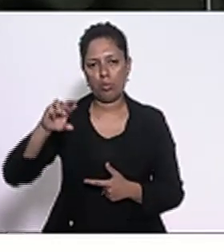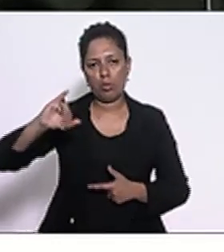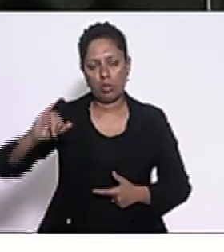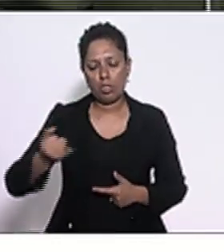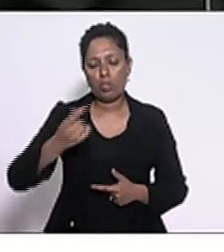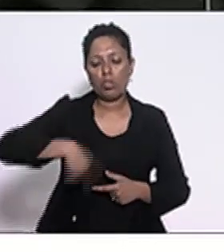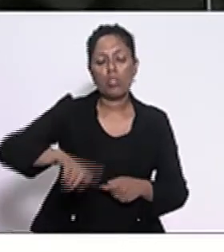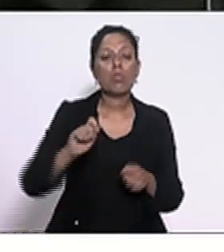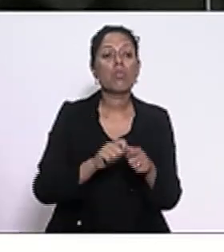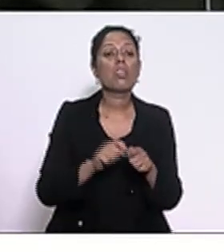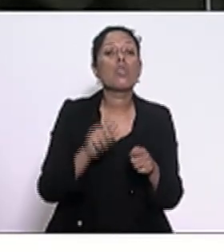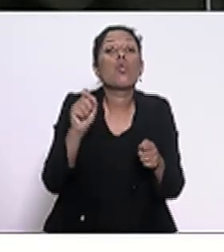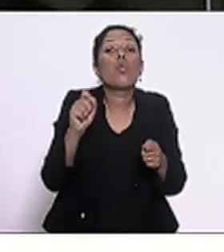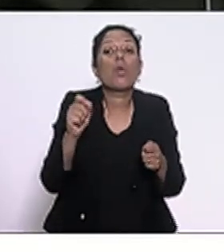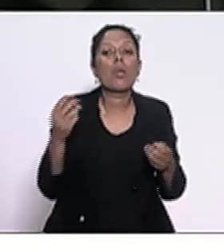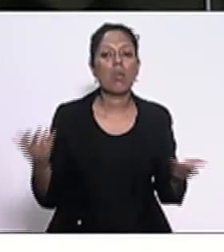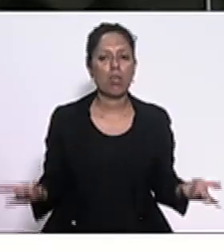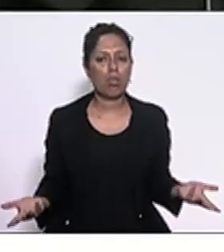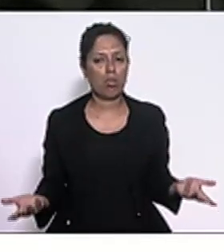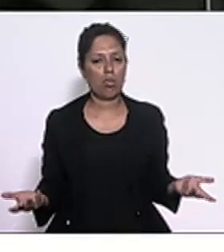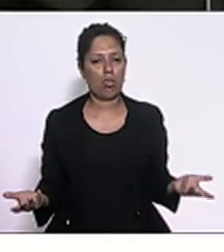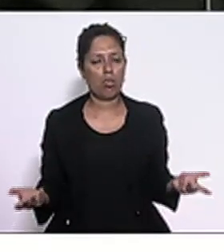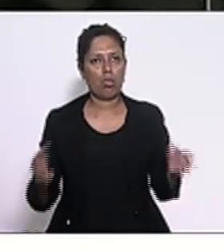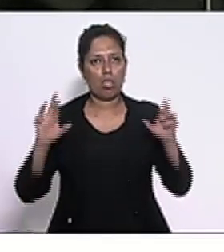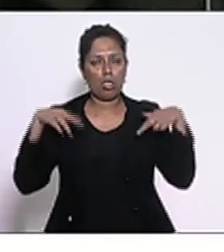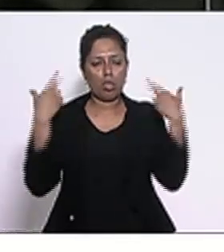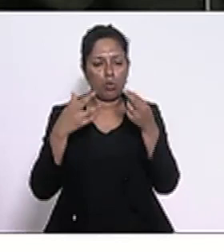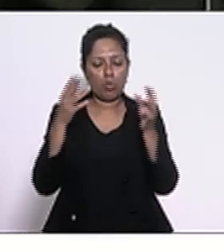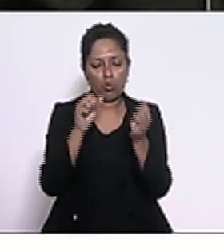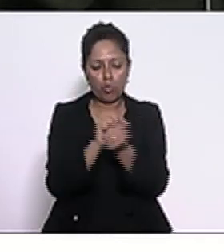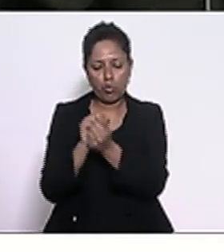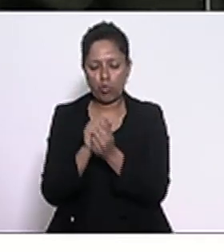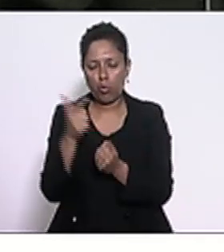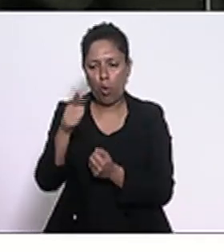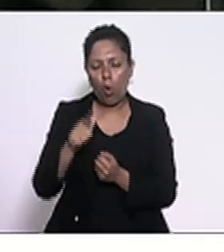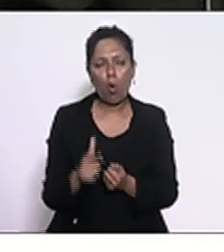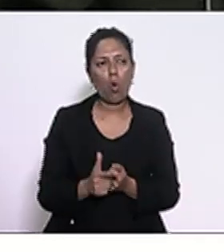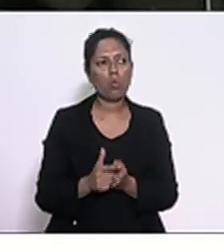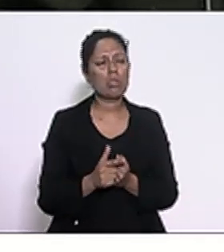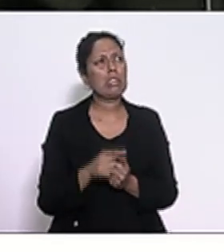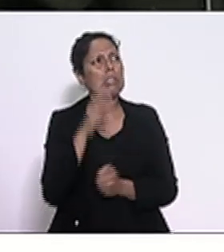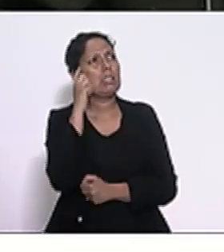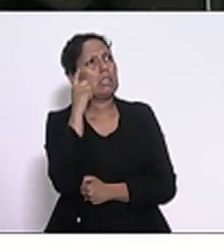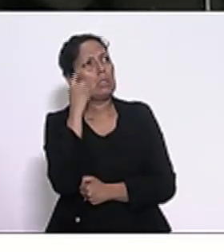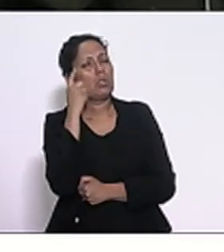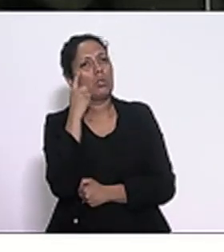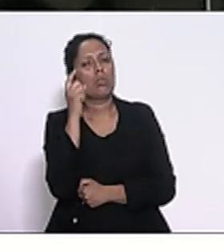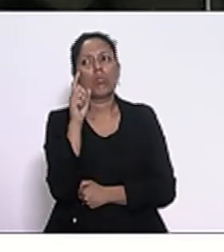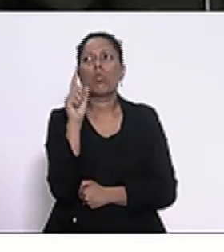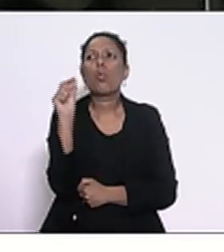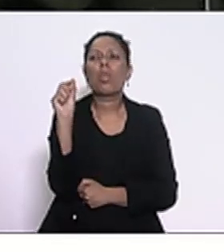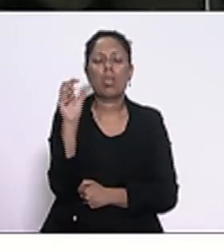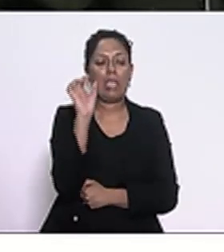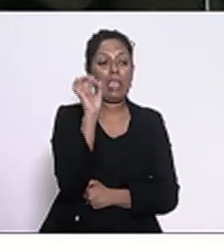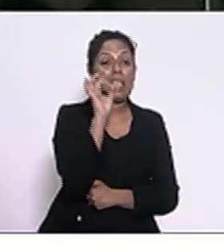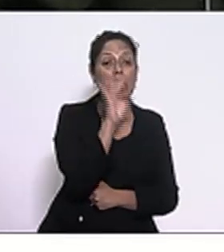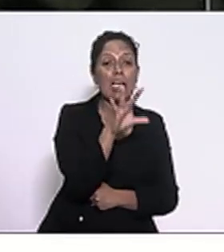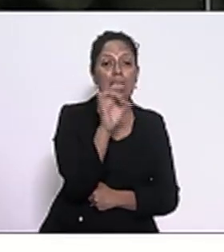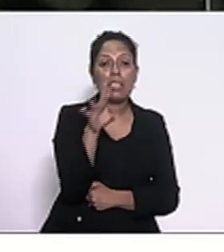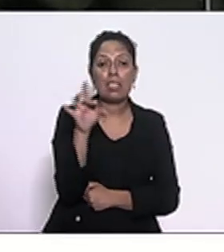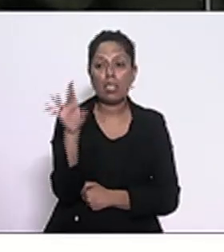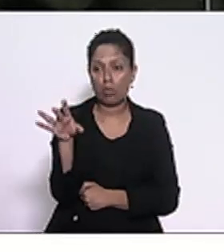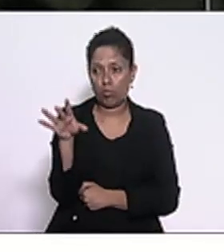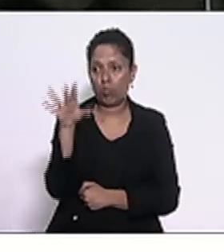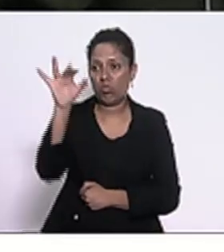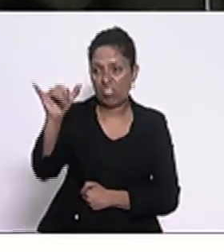vai ser derrubada. Na reunião com todos os servidores surgiu a solução. Cada um de nós vai atender